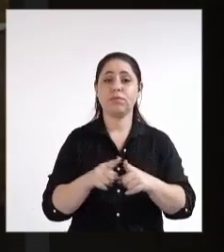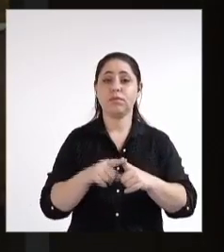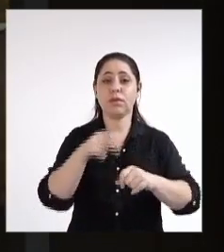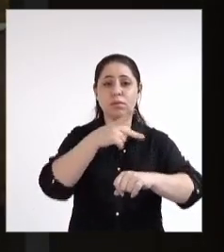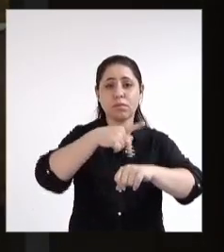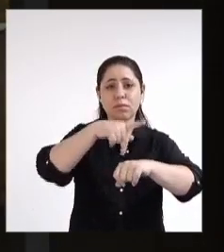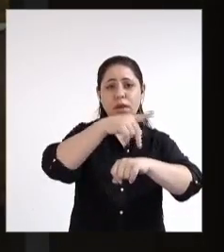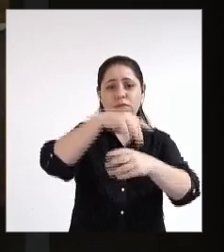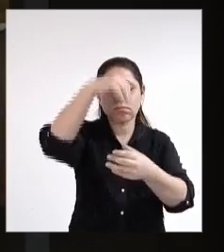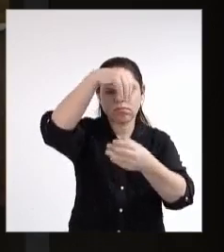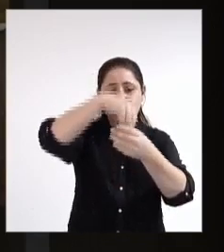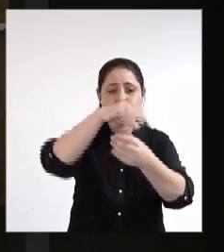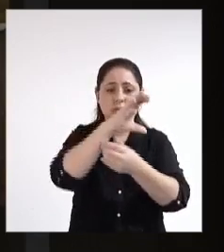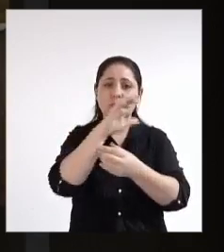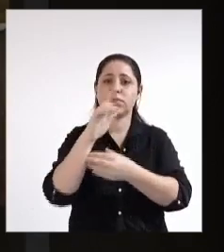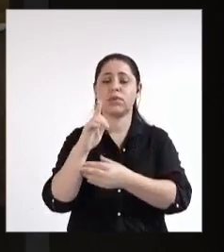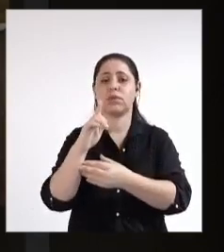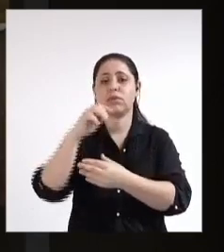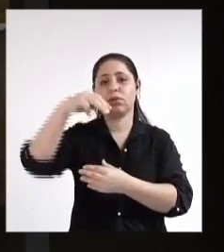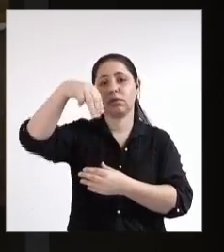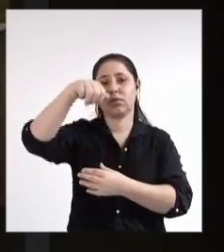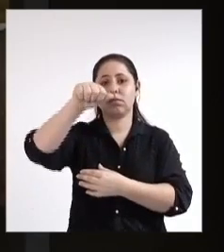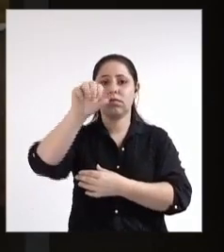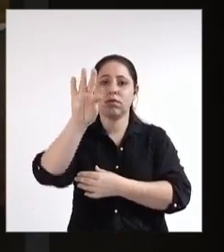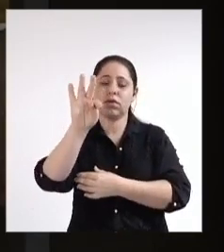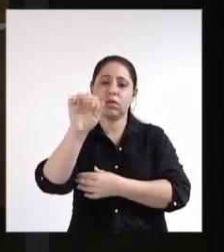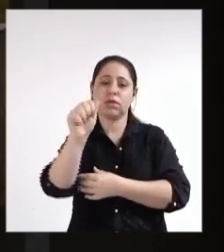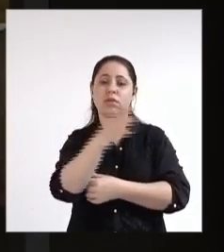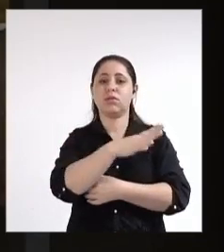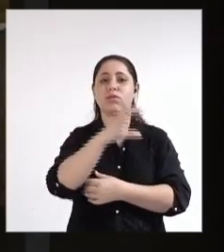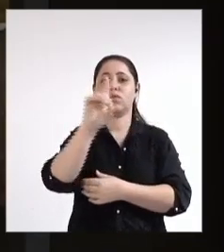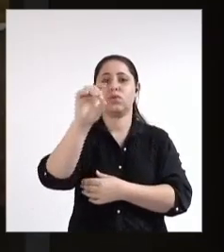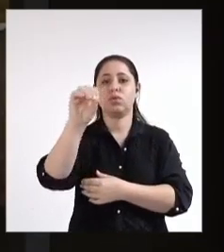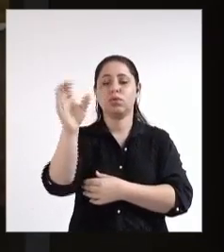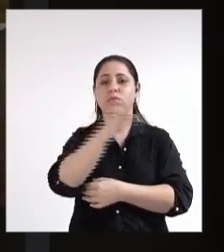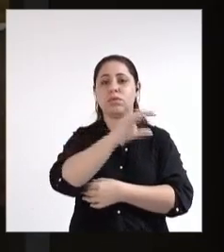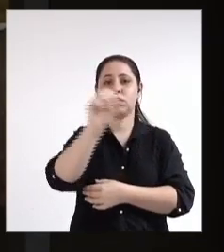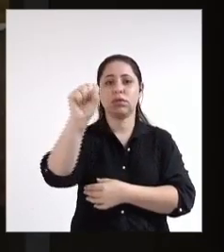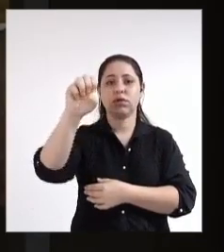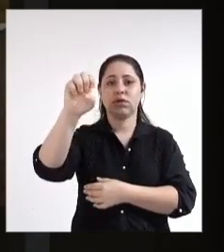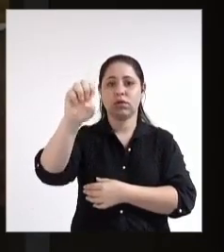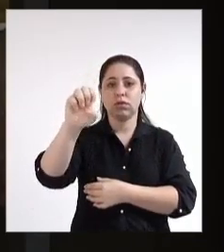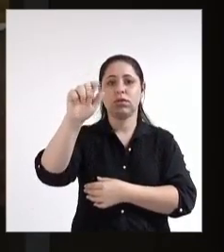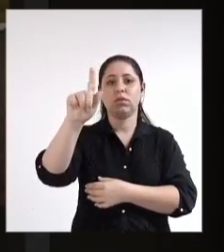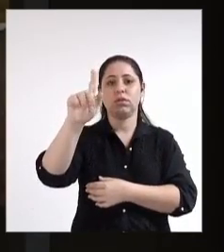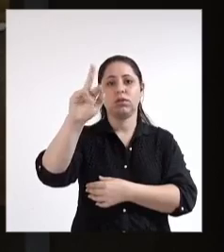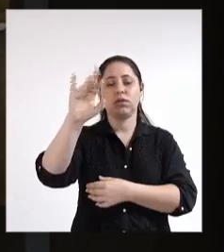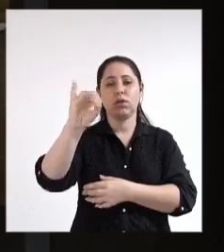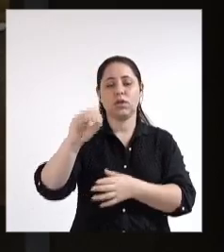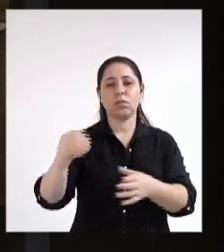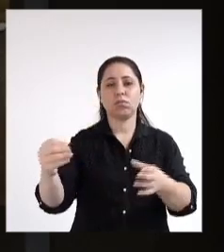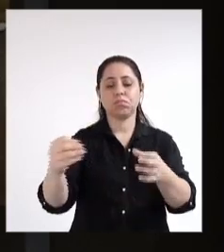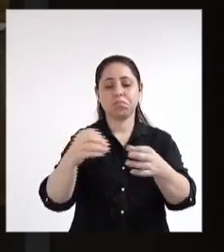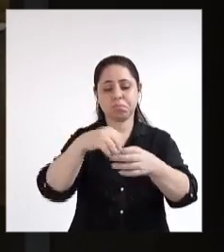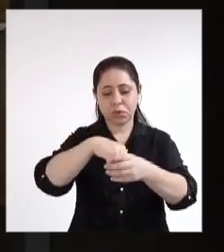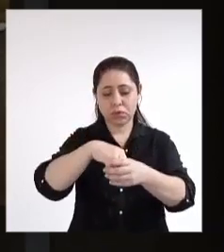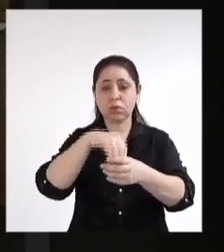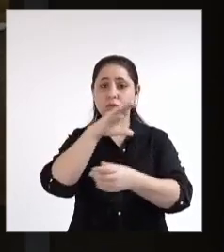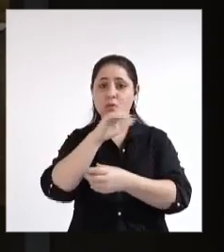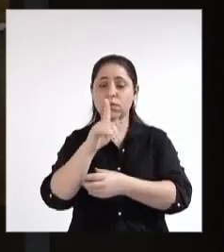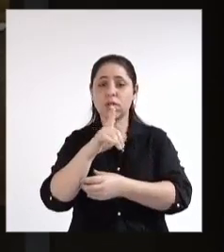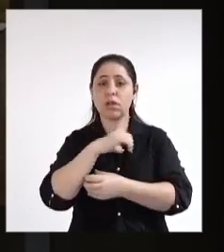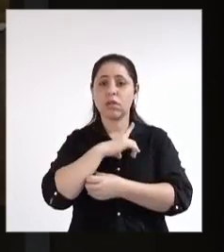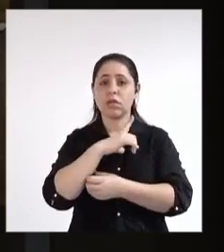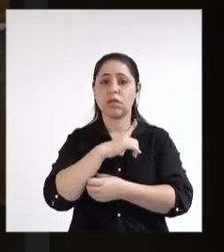aquino dentro de campo grande né bairro nova lima região do bairro nova lima e jardim presidente e que nós temos